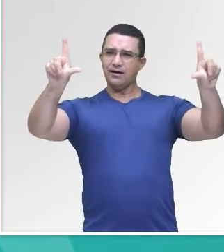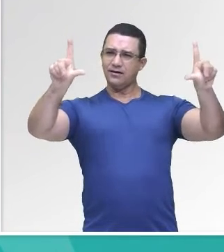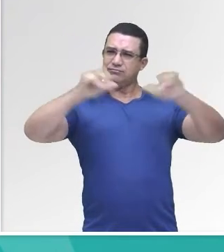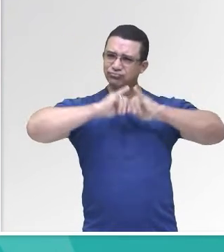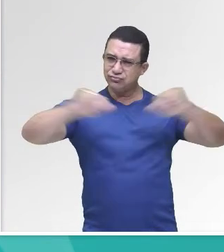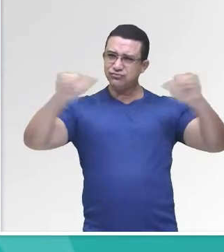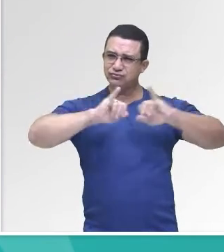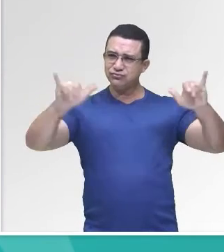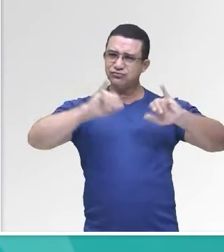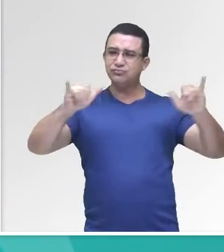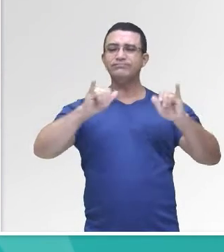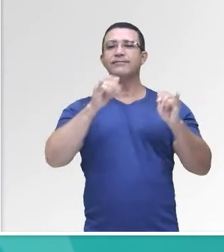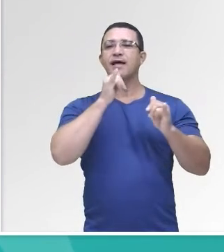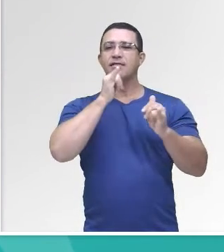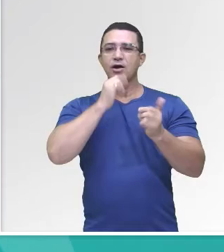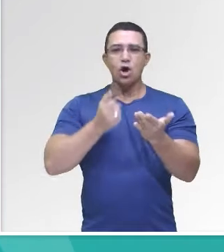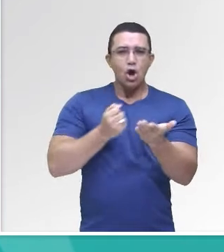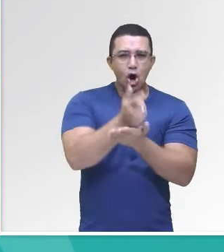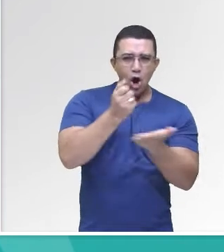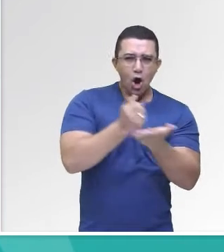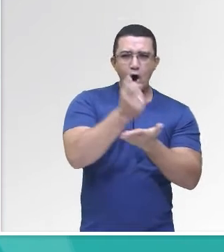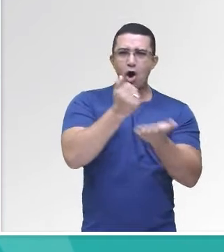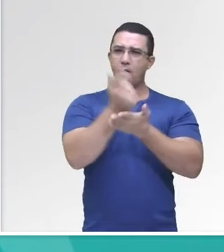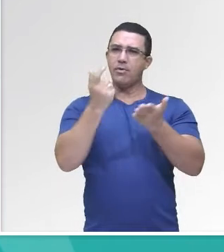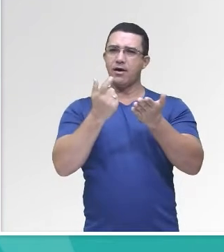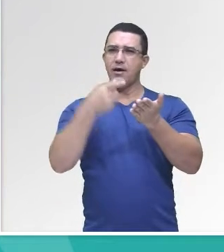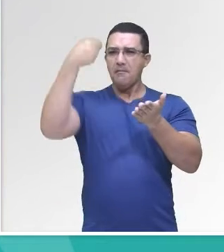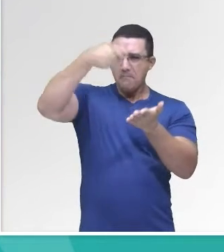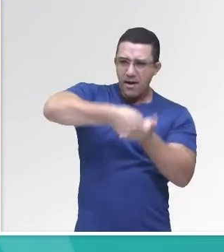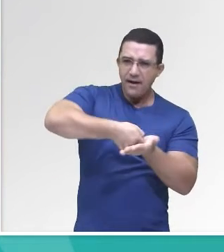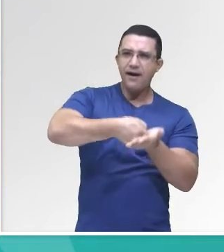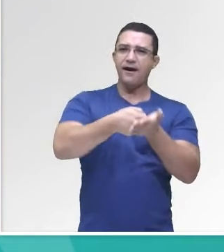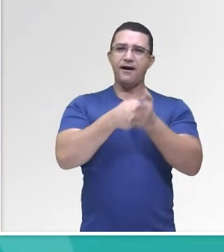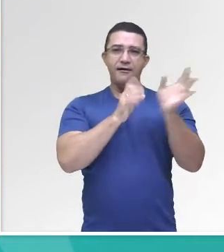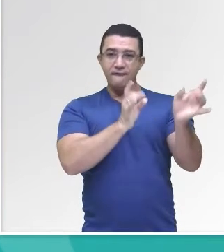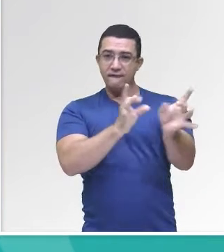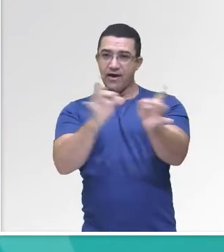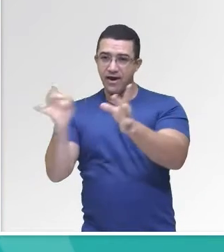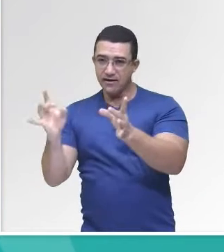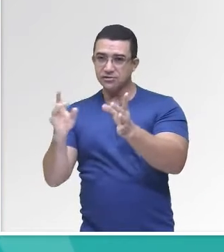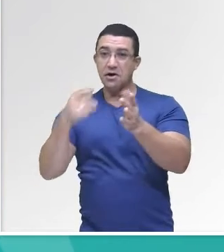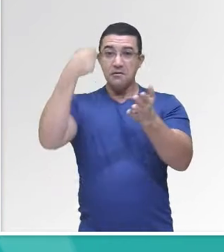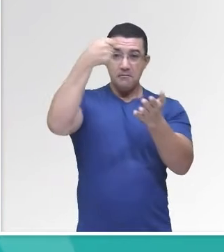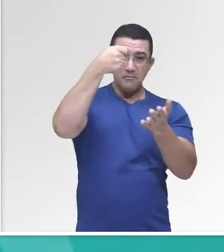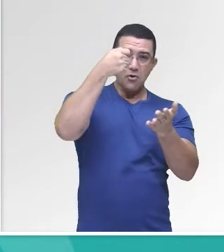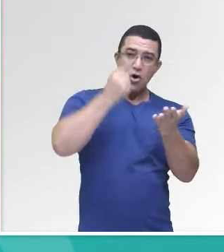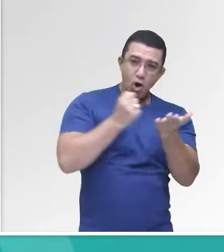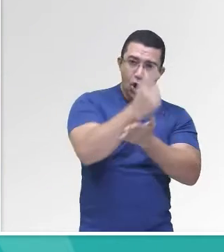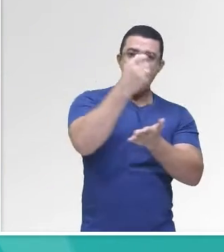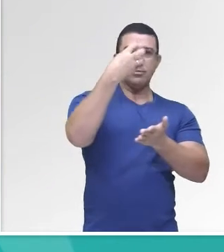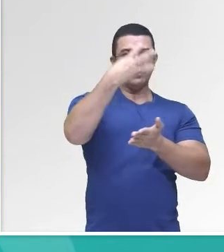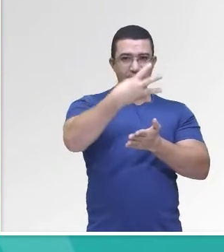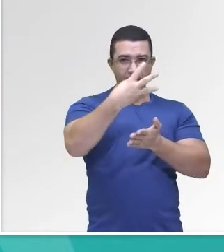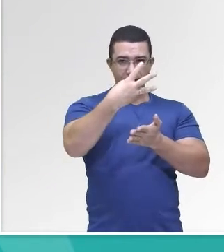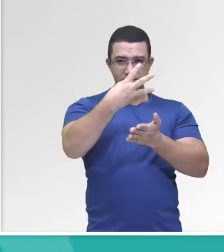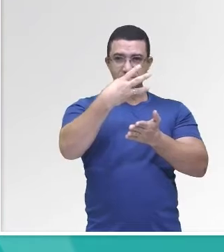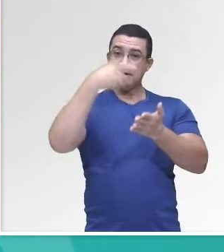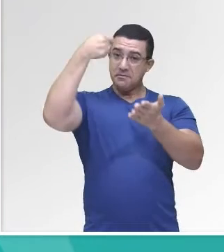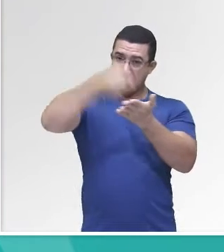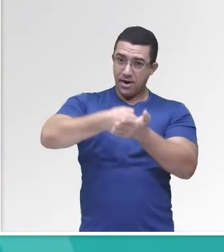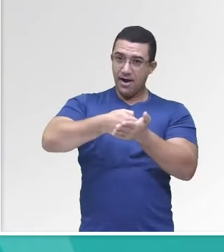né? Compre sim, pague 3 e leve 6. Não tem isso? Já